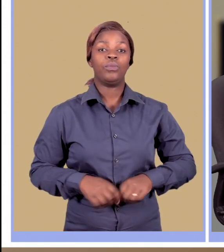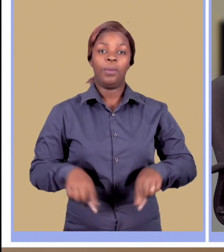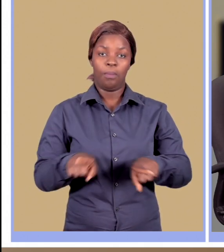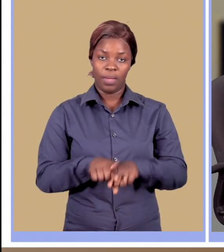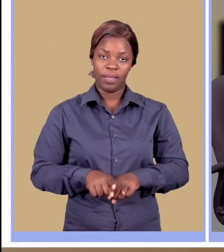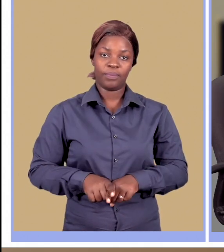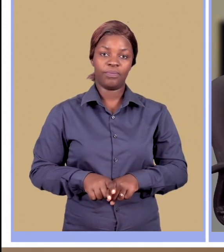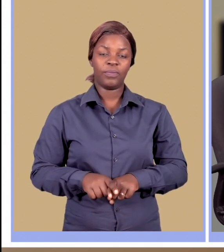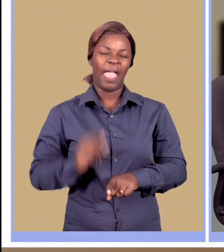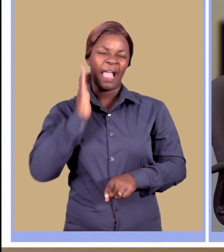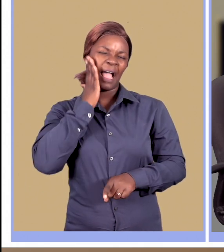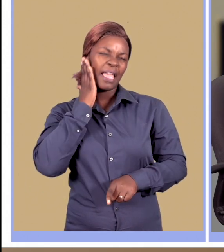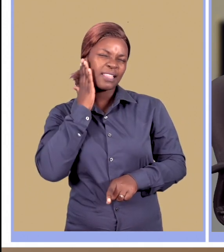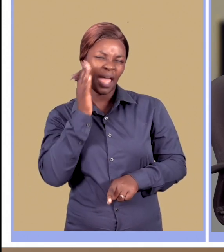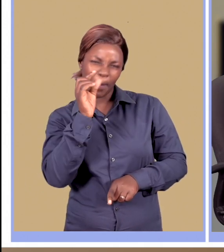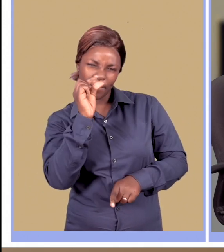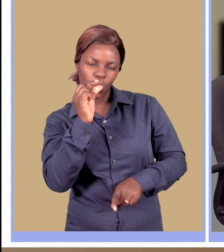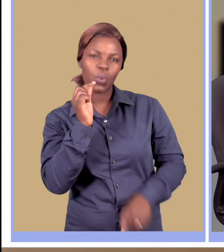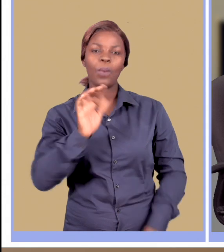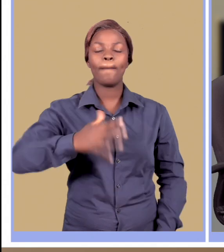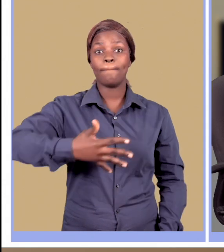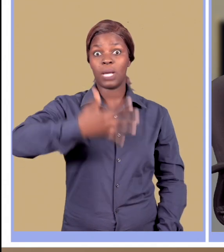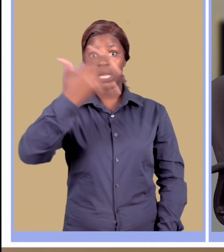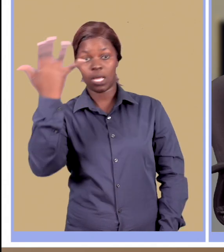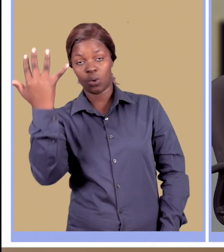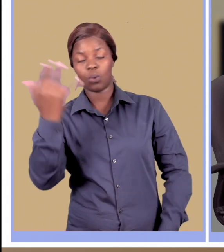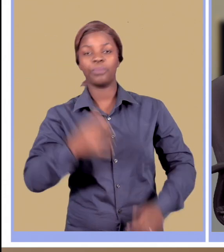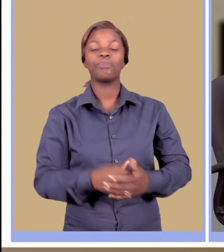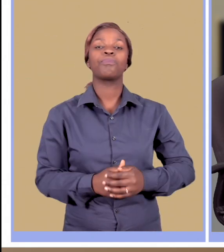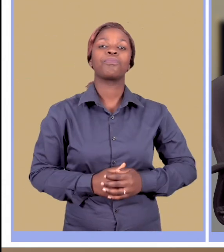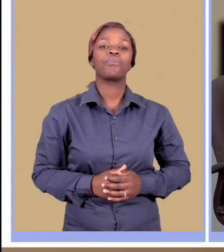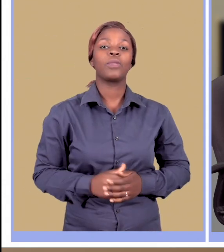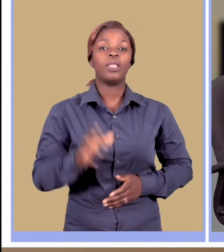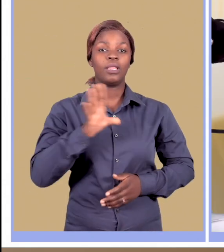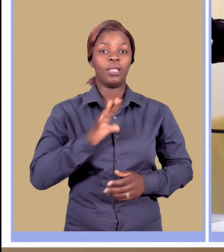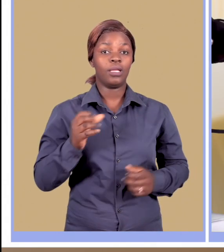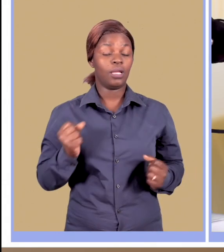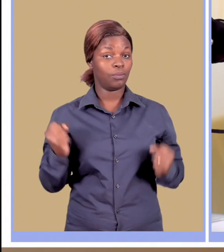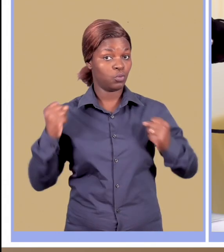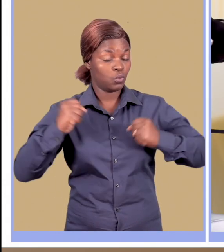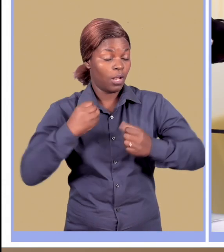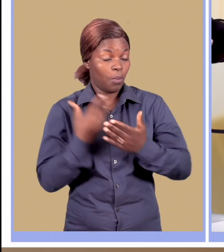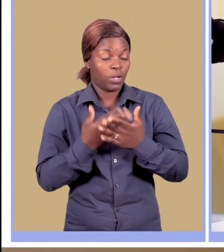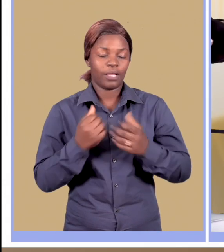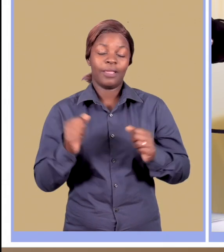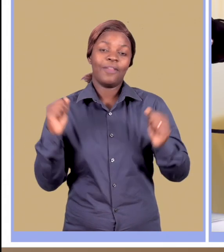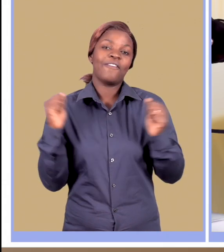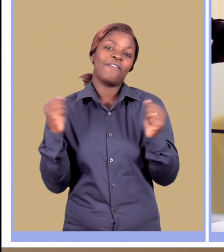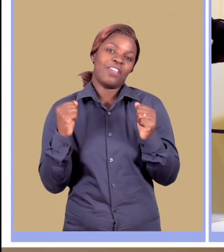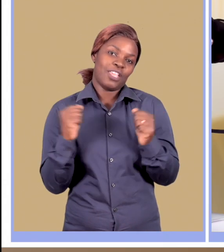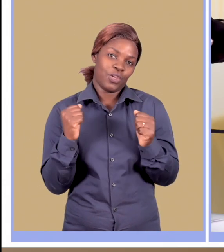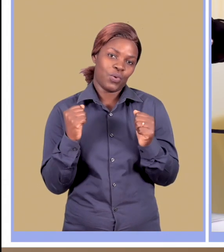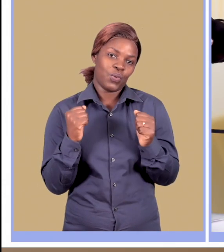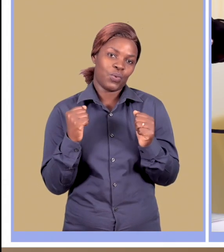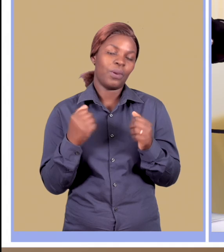o vestido, castanhado com branco e um pullover roxo. Trago uma camisola por causa